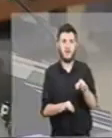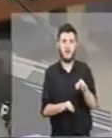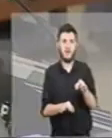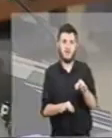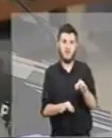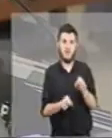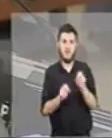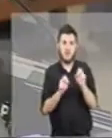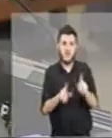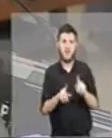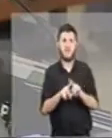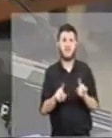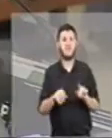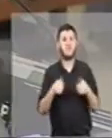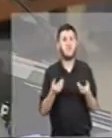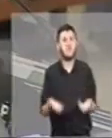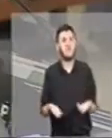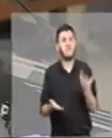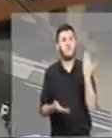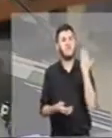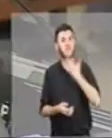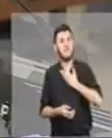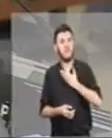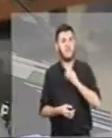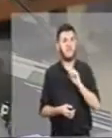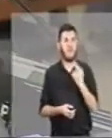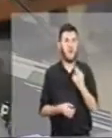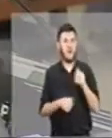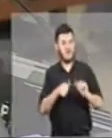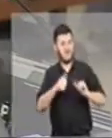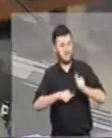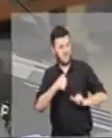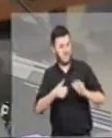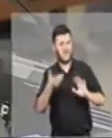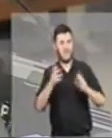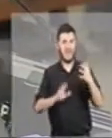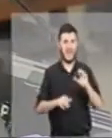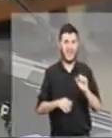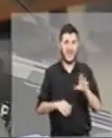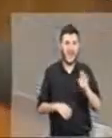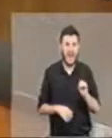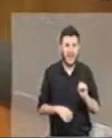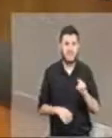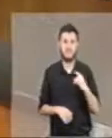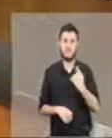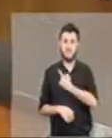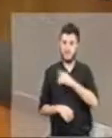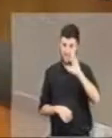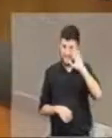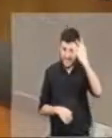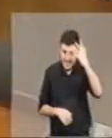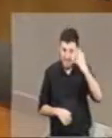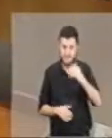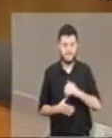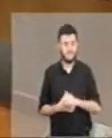provas e a aferição em cada caso, não é em reclamação que nós vamos decidir. Desculpe,